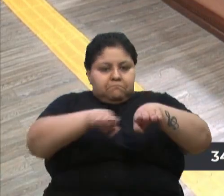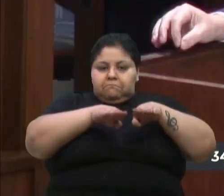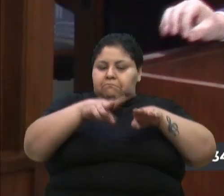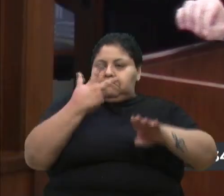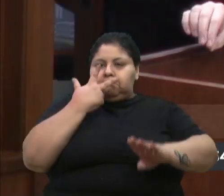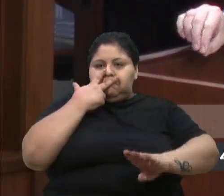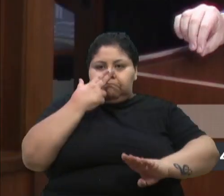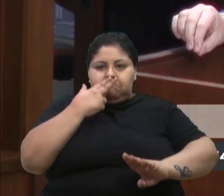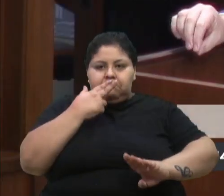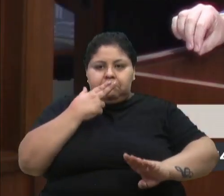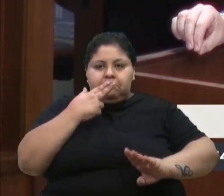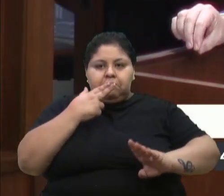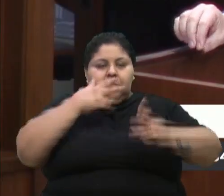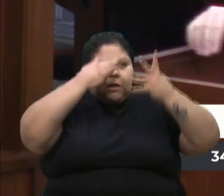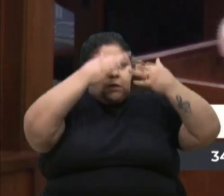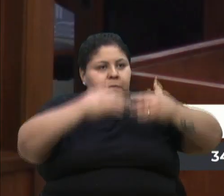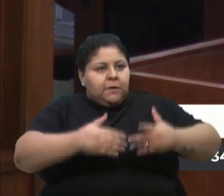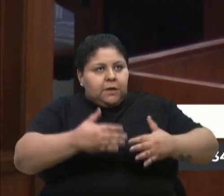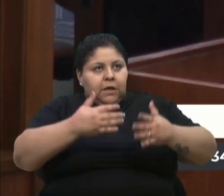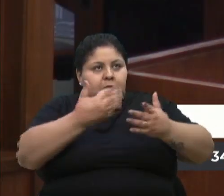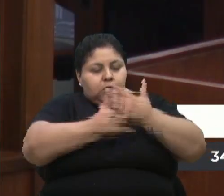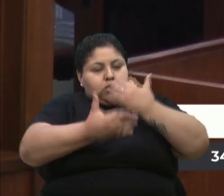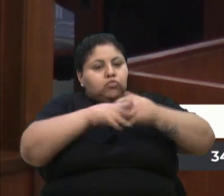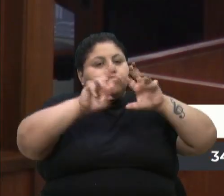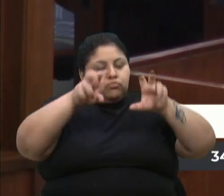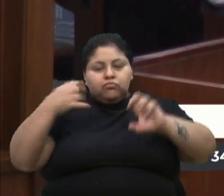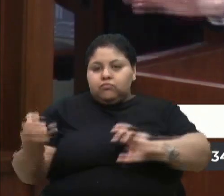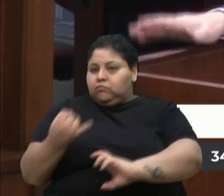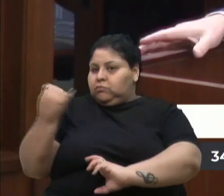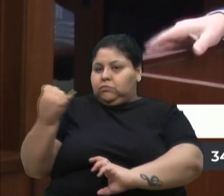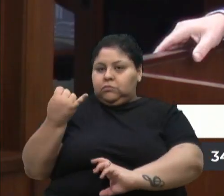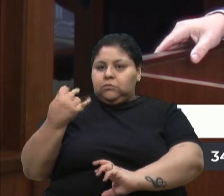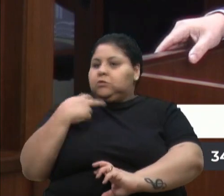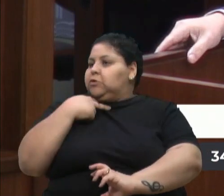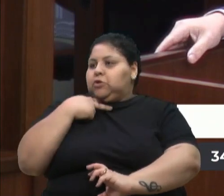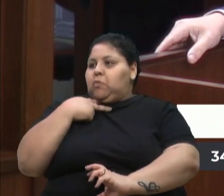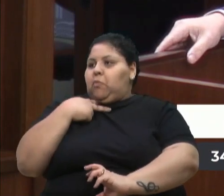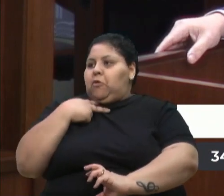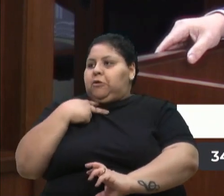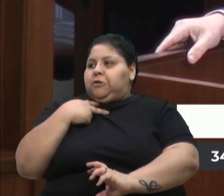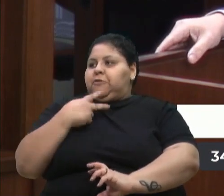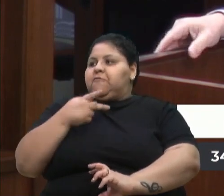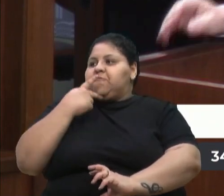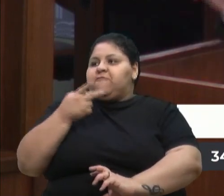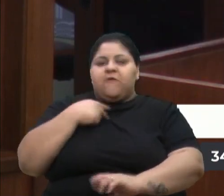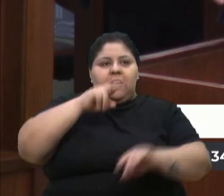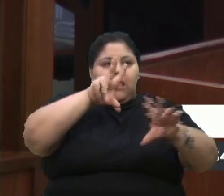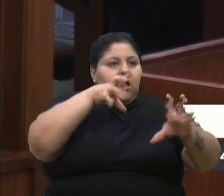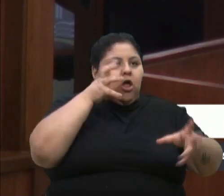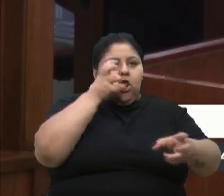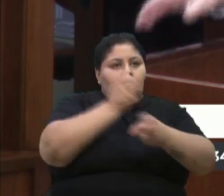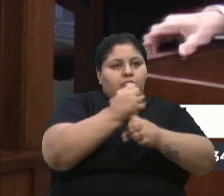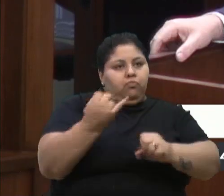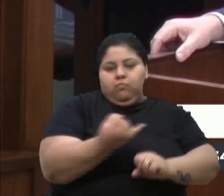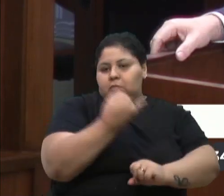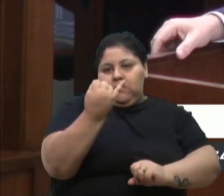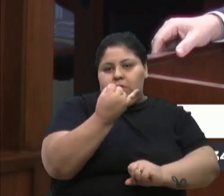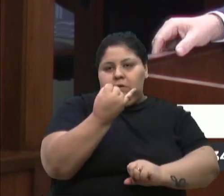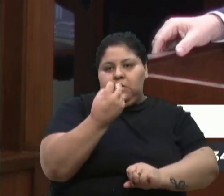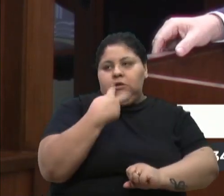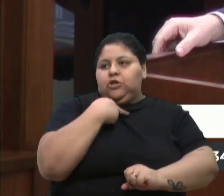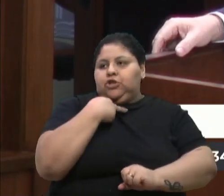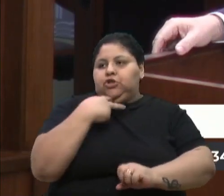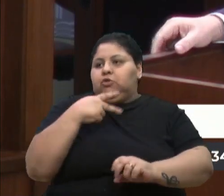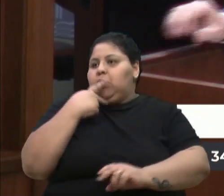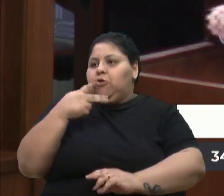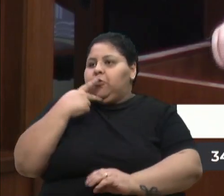as matérias são importantes. A gente não pode simplesmente dizer que a causa animal não é importante. A gente não pode dizer que o canil municipal não é